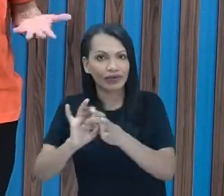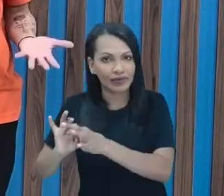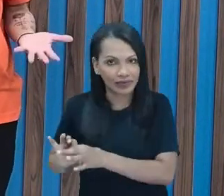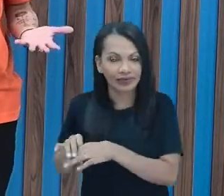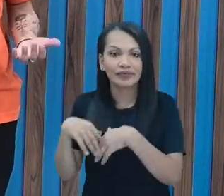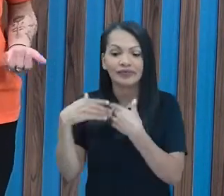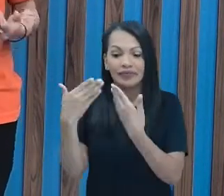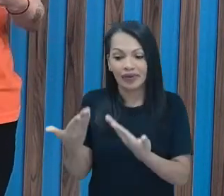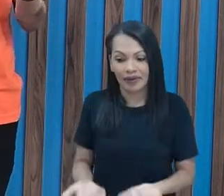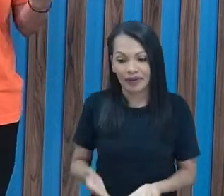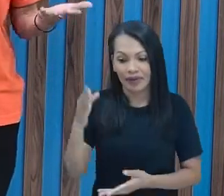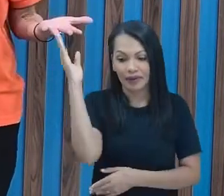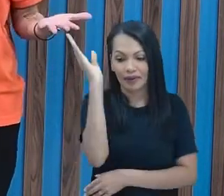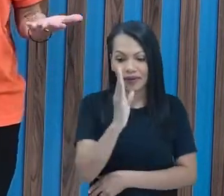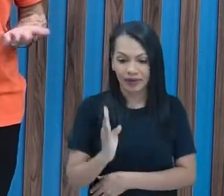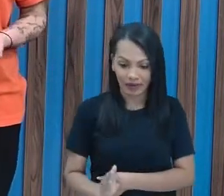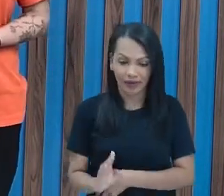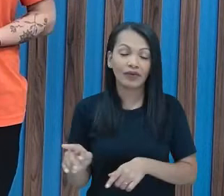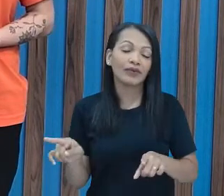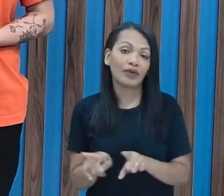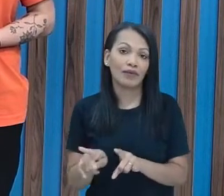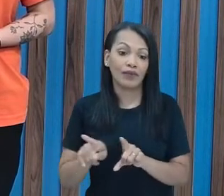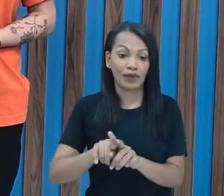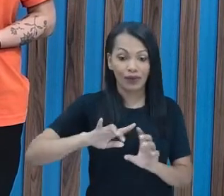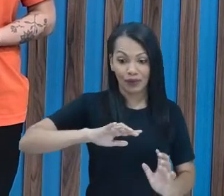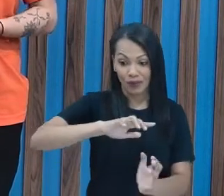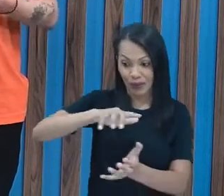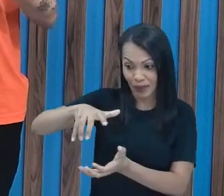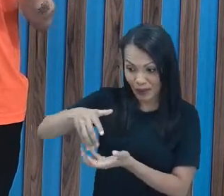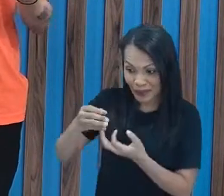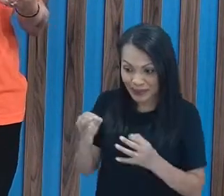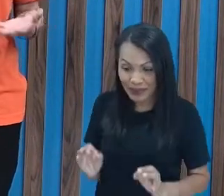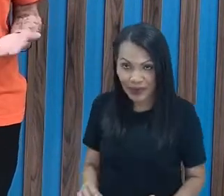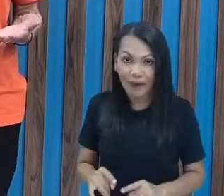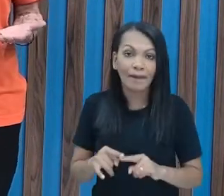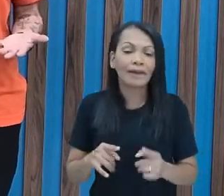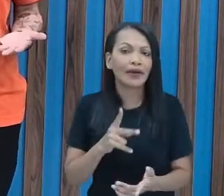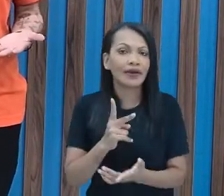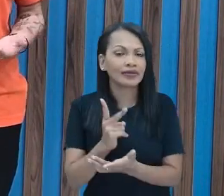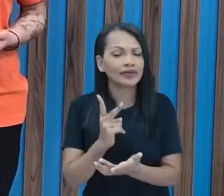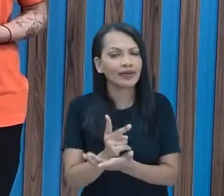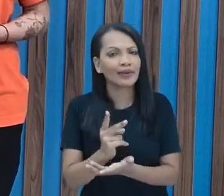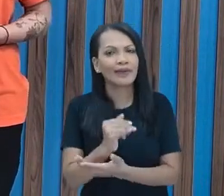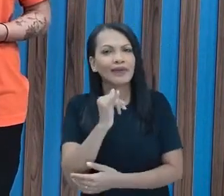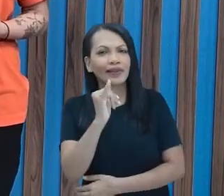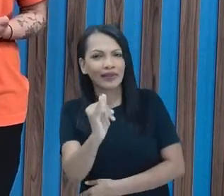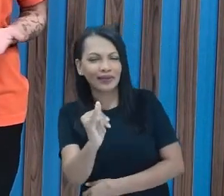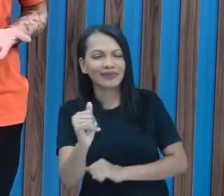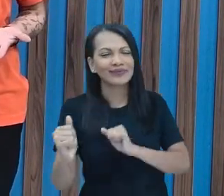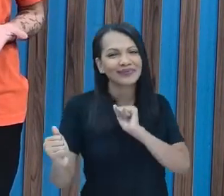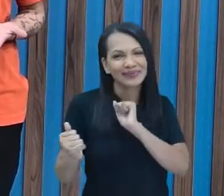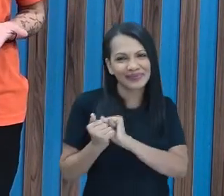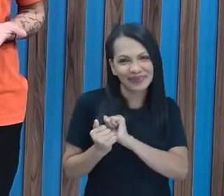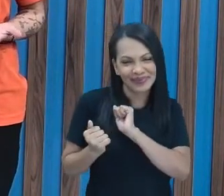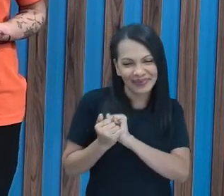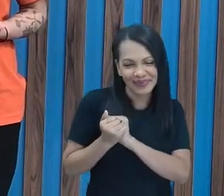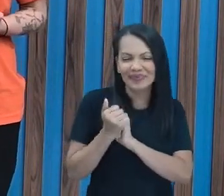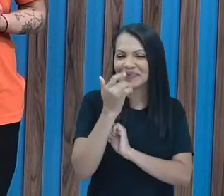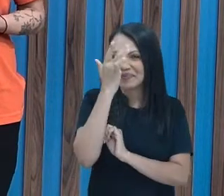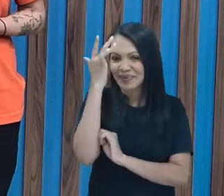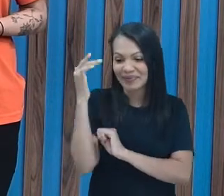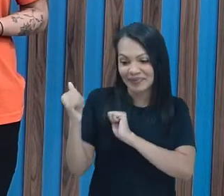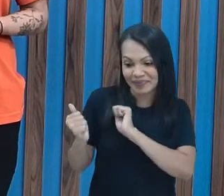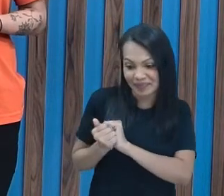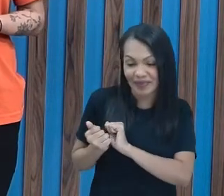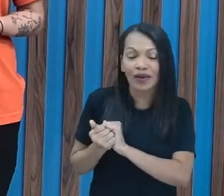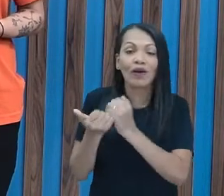tanto daqui do Brasil quanto do mundo, não é isso mesmo? Mas sempre eu digo que eu estou muito bem acompanhada, né?